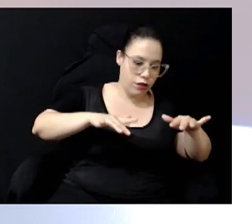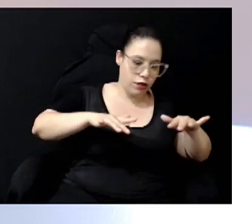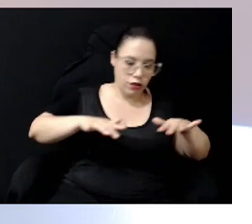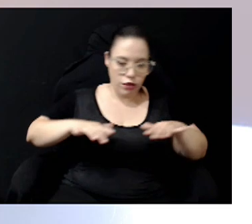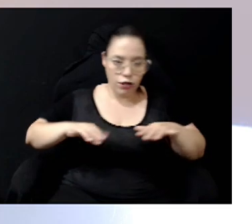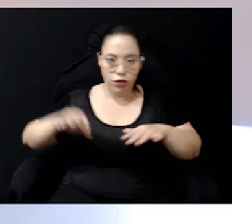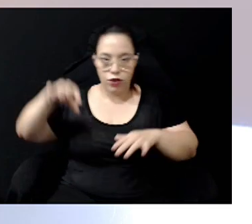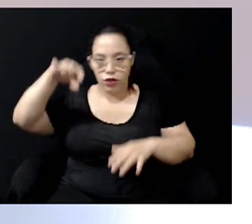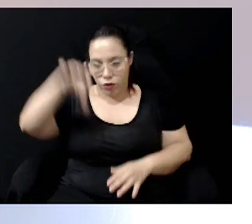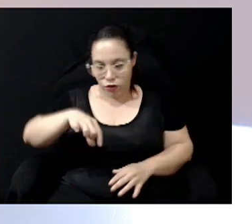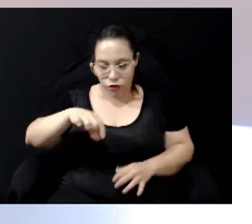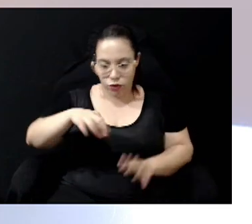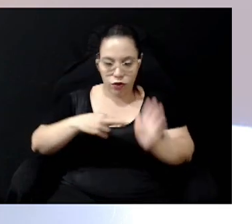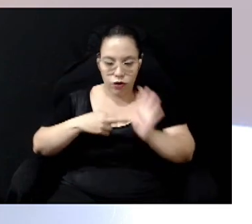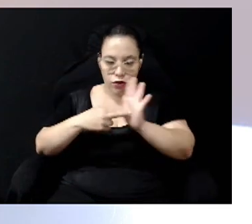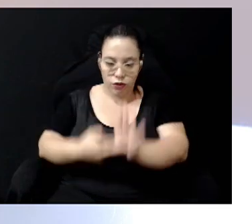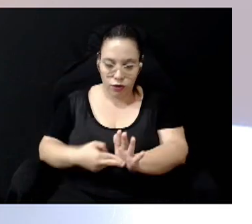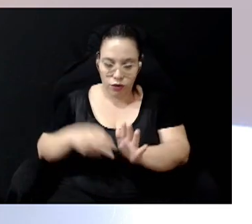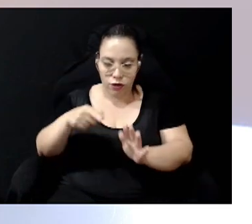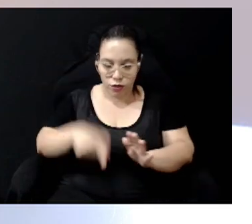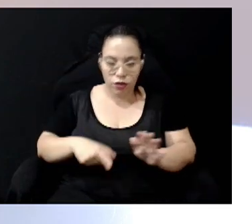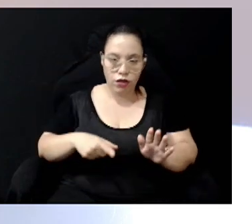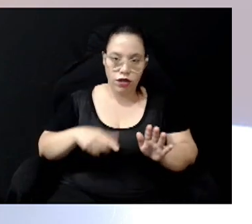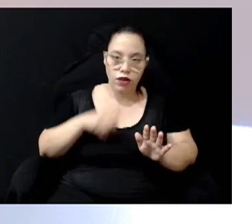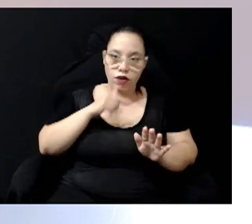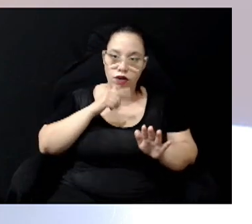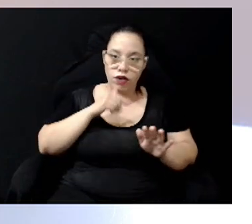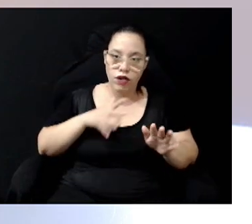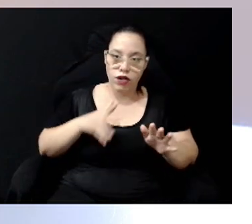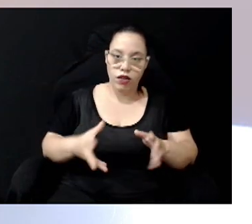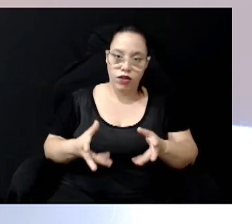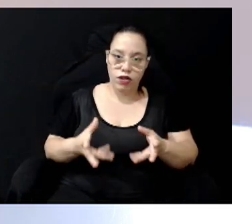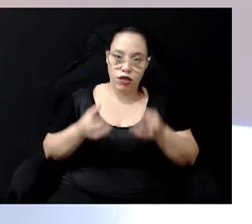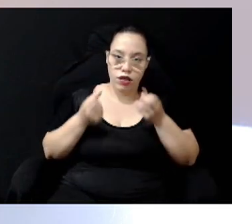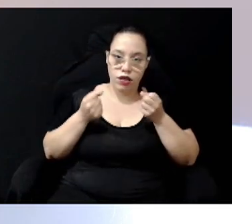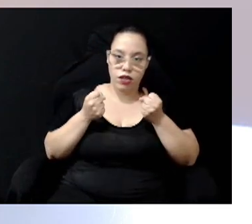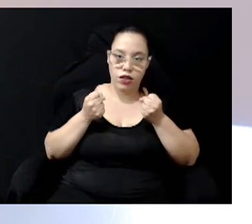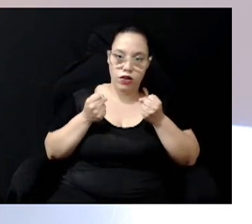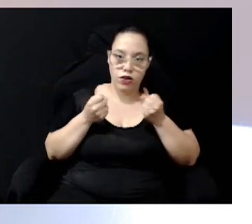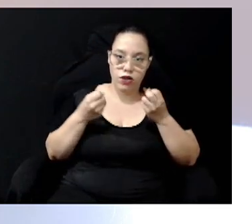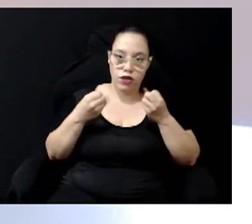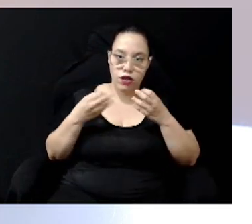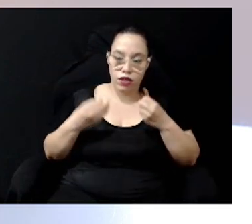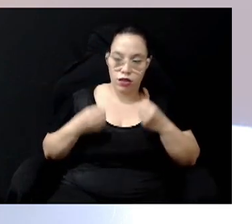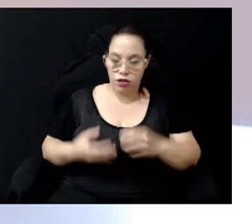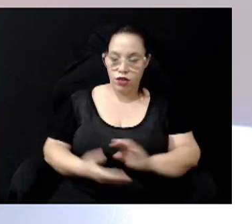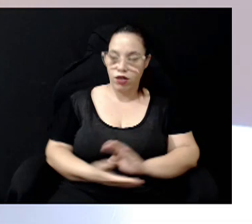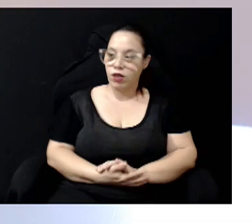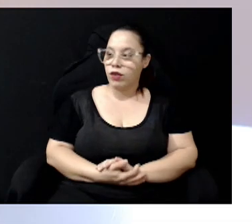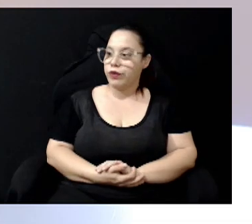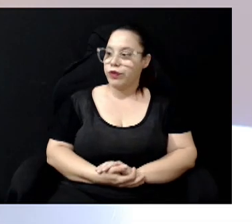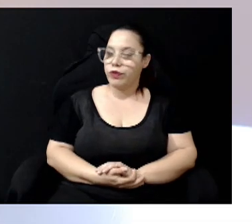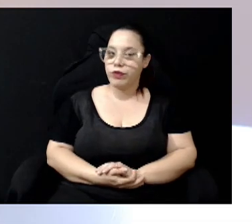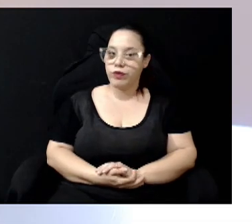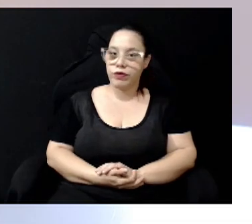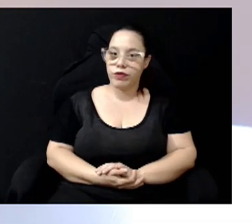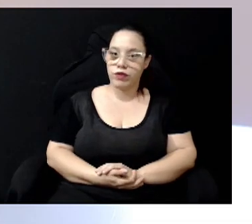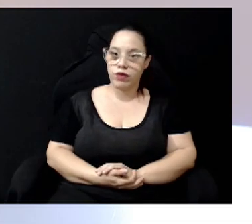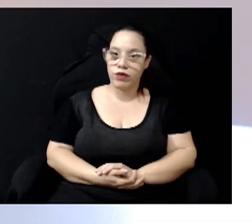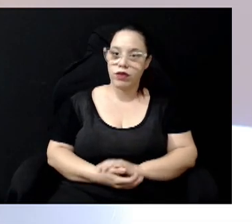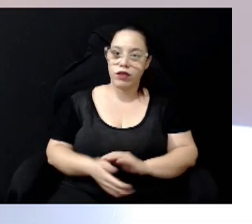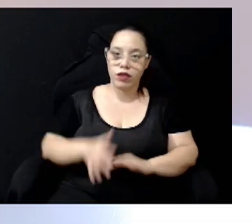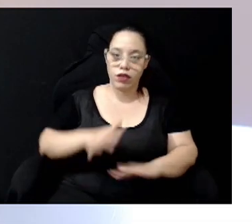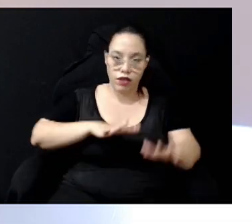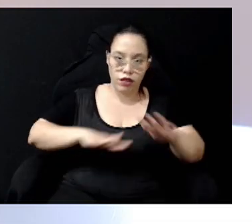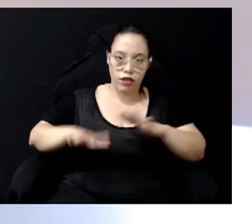representante aqui na água, a água ela capta todas essas informações desse sistema e ali